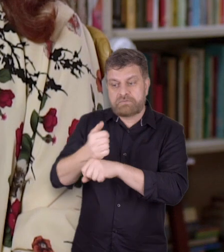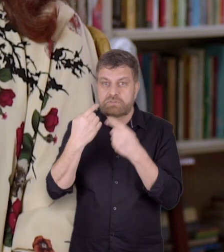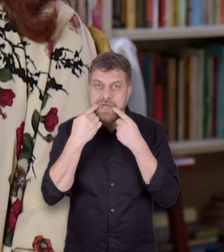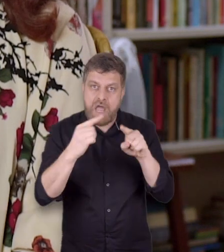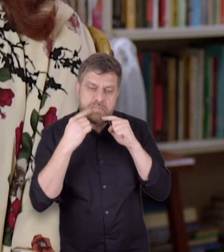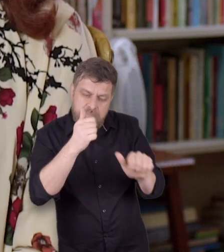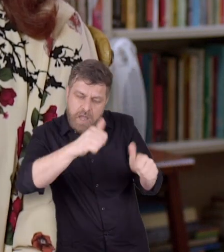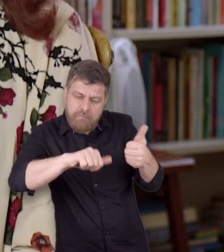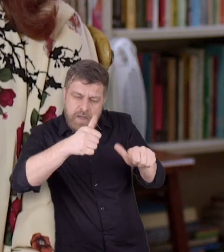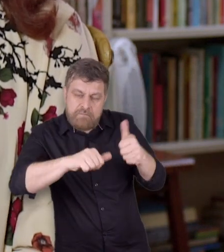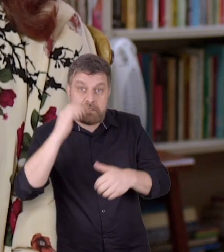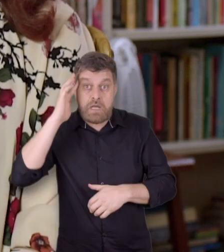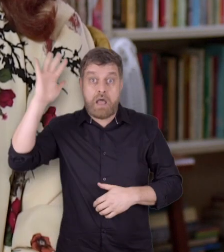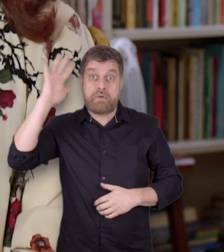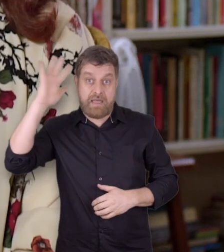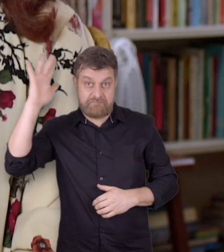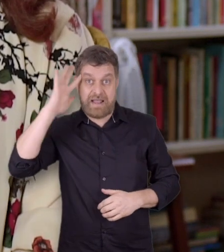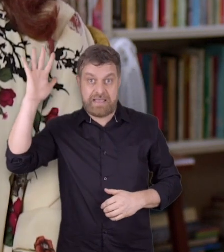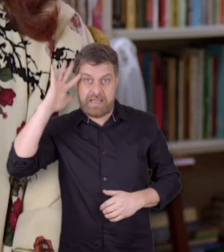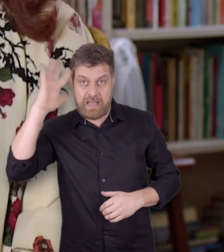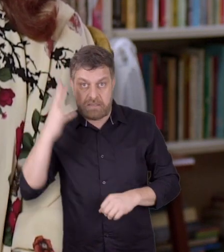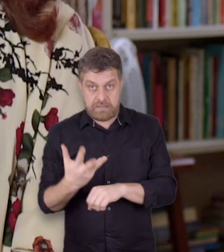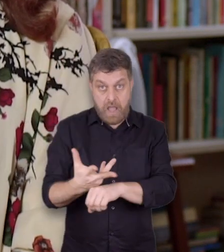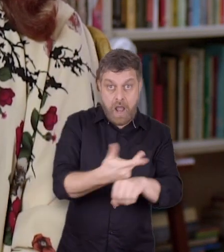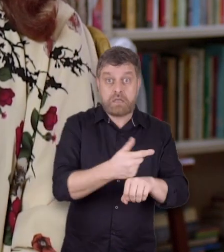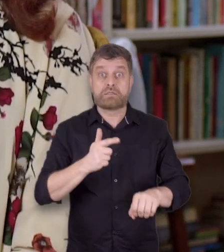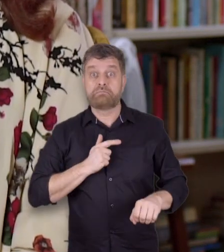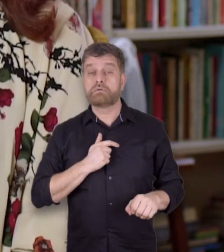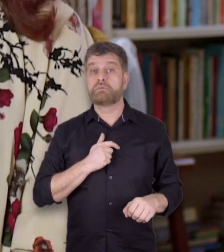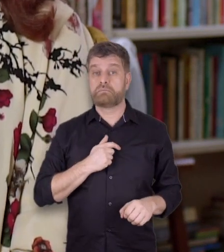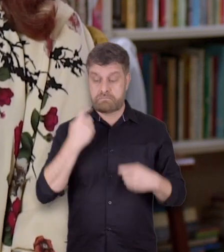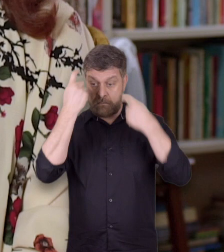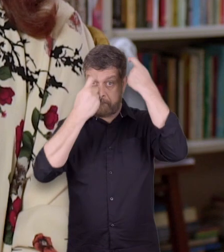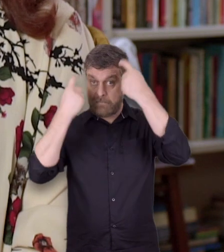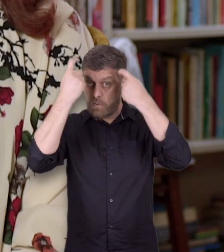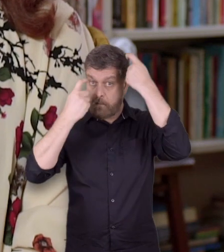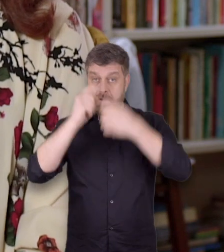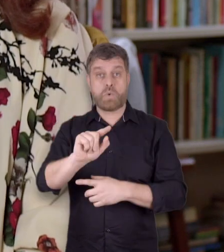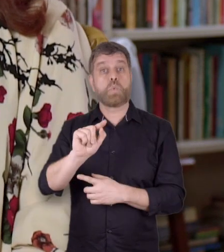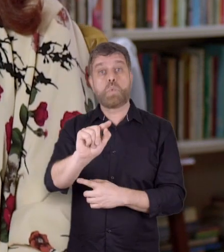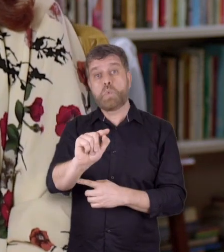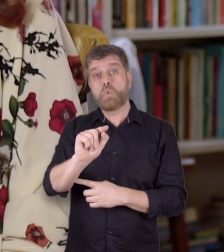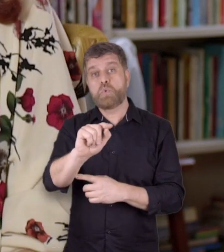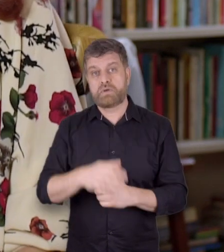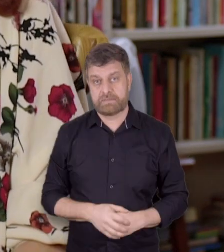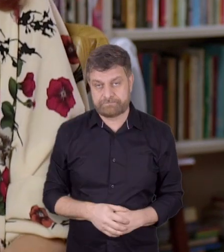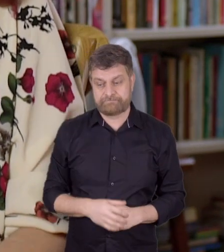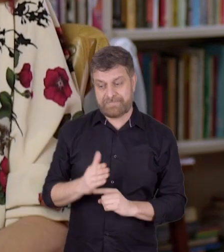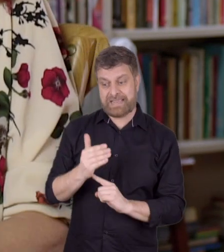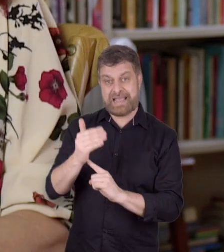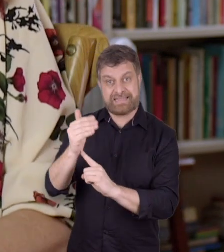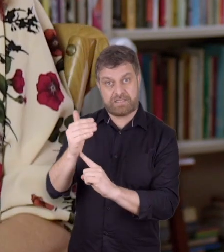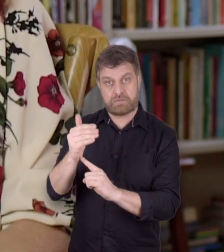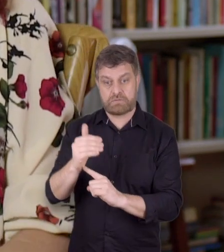críticos teóricos da arte que estavam preocupados com as transformações que